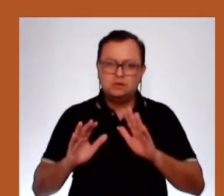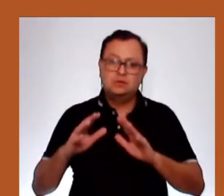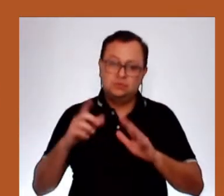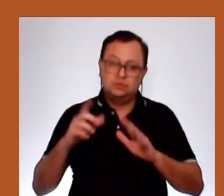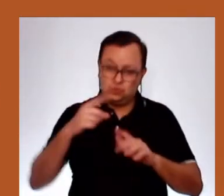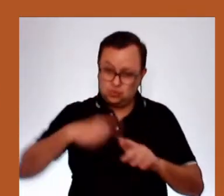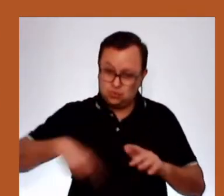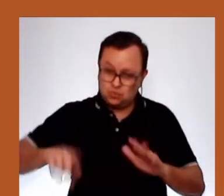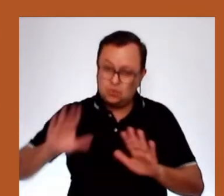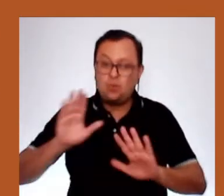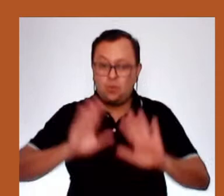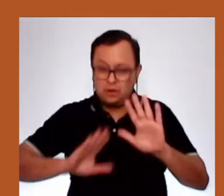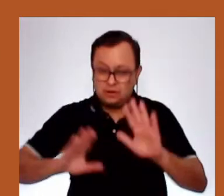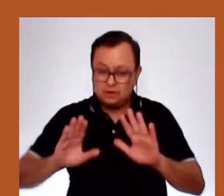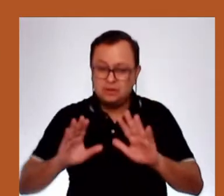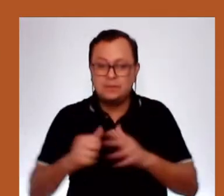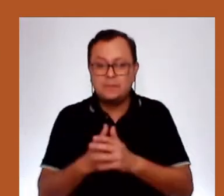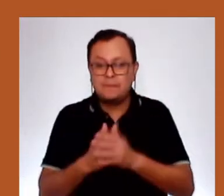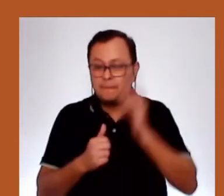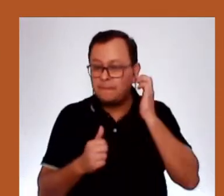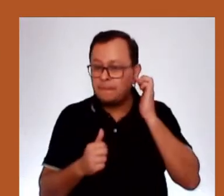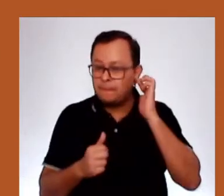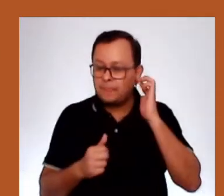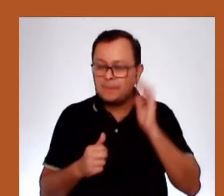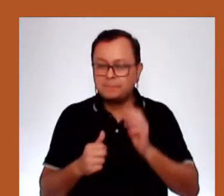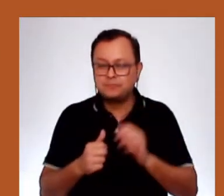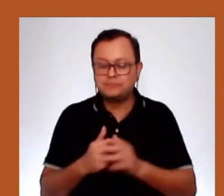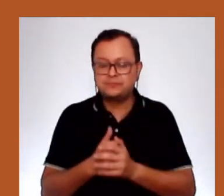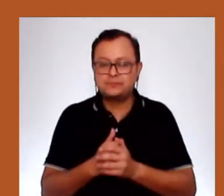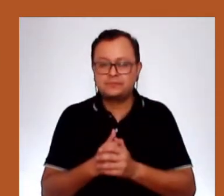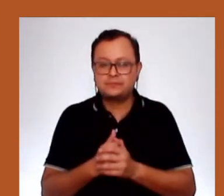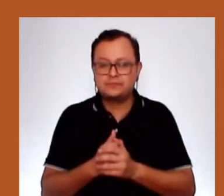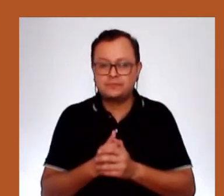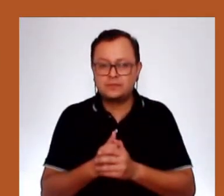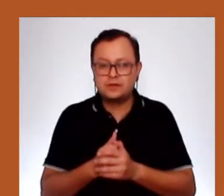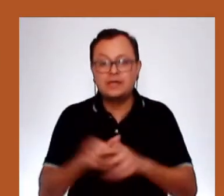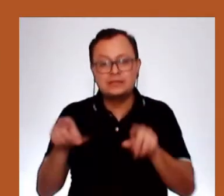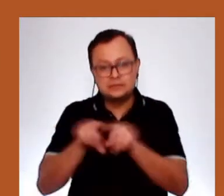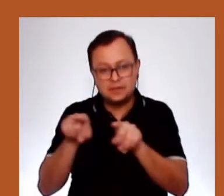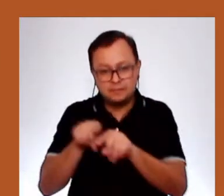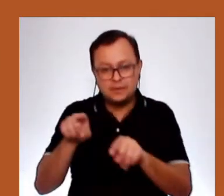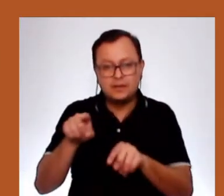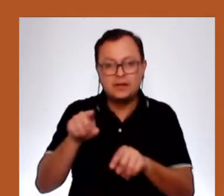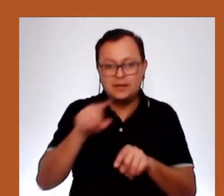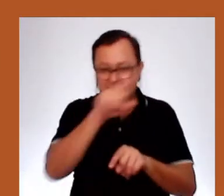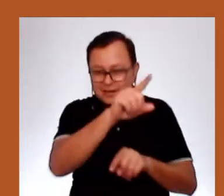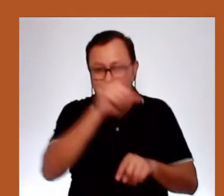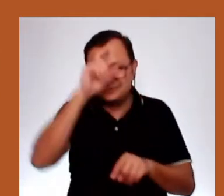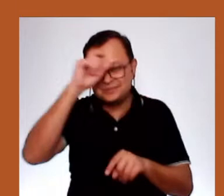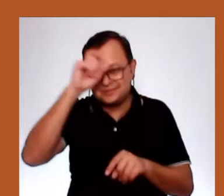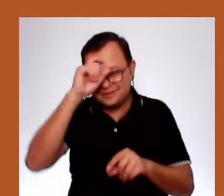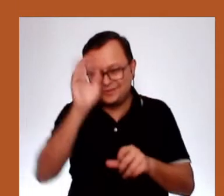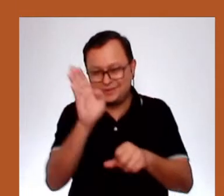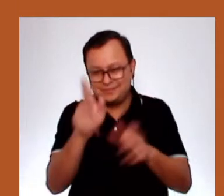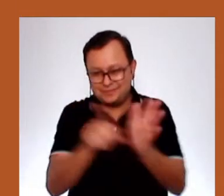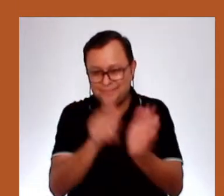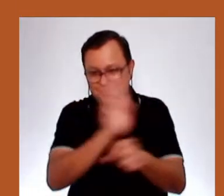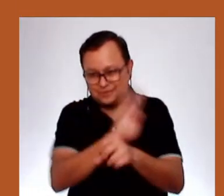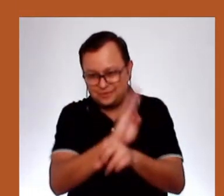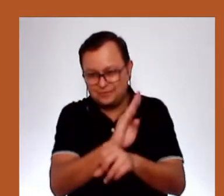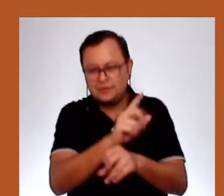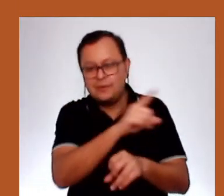essa pandemia, e o processo dos profissionais do Premier, né, que sim,